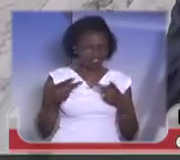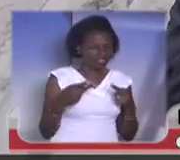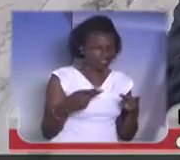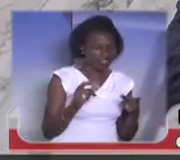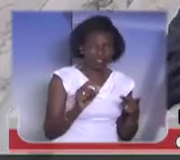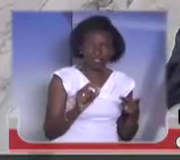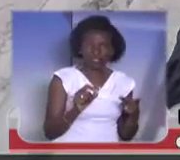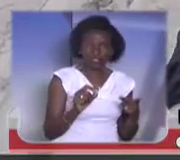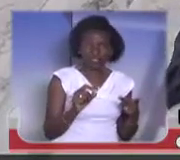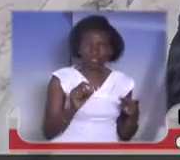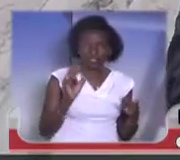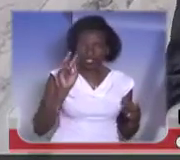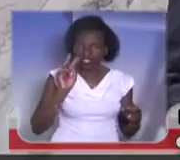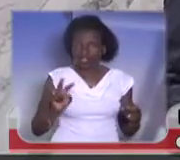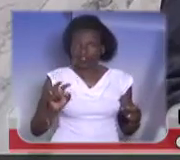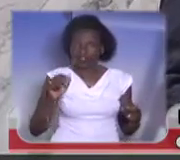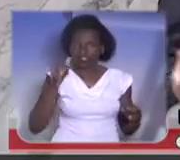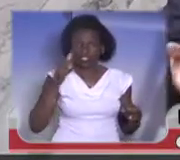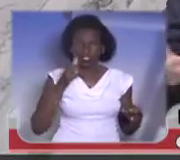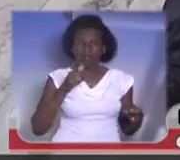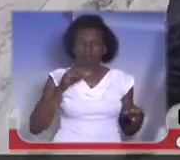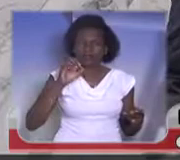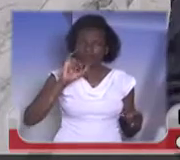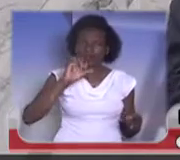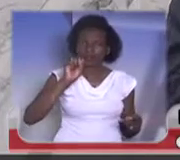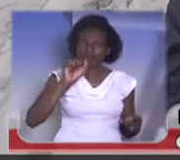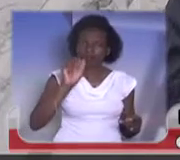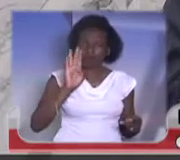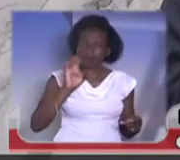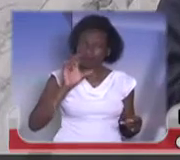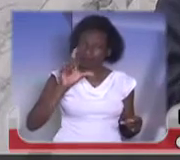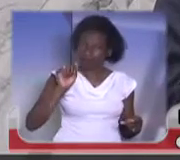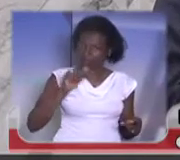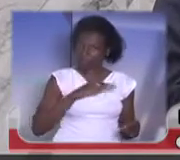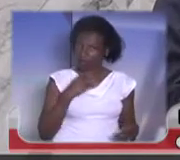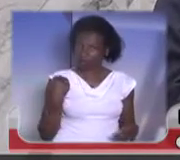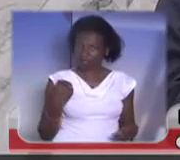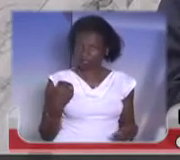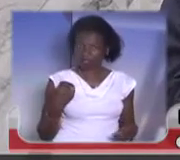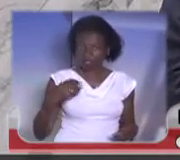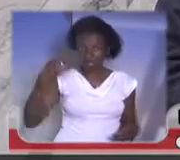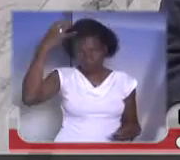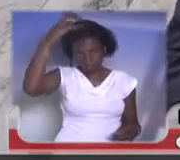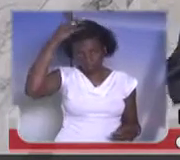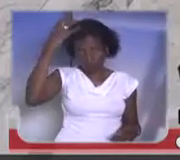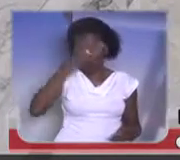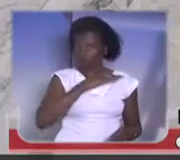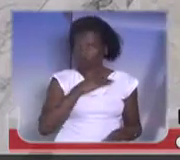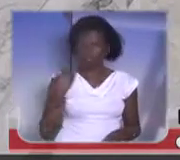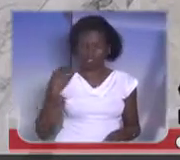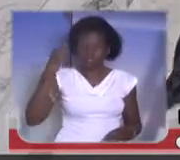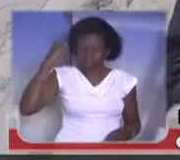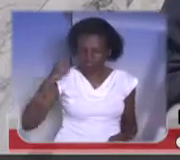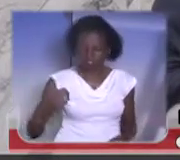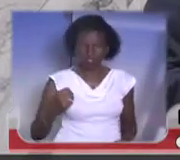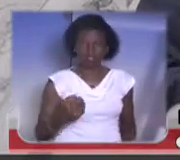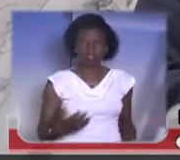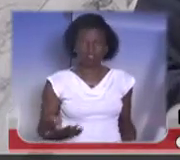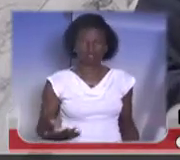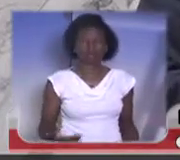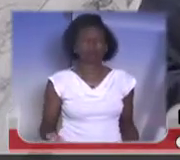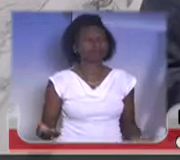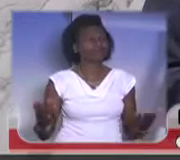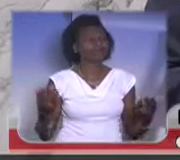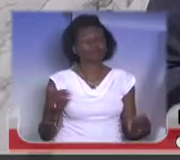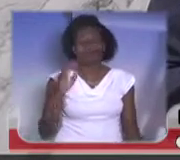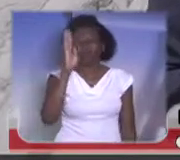da menina será que ela pelo que consta ela teria matado argentino o brasil é uma